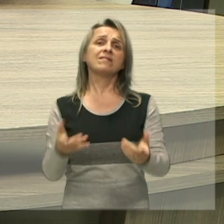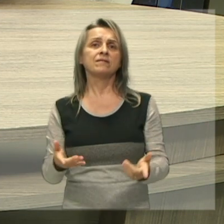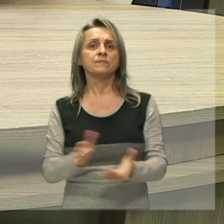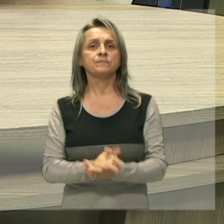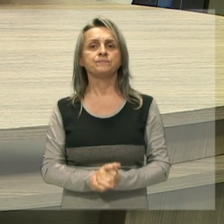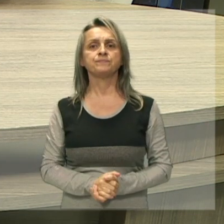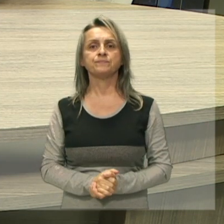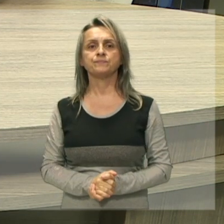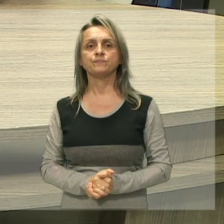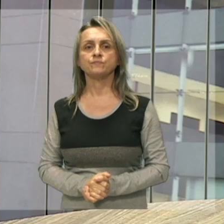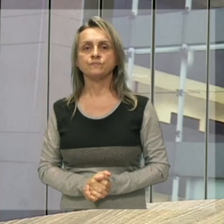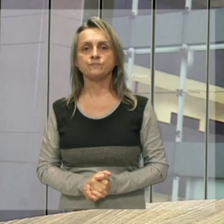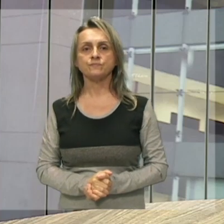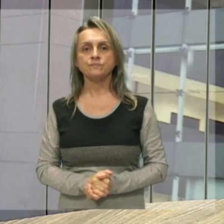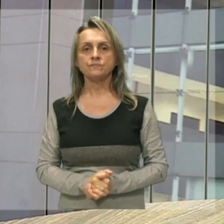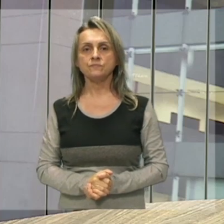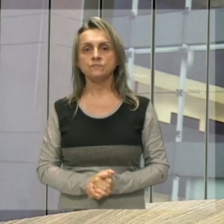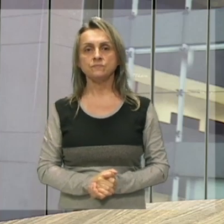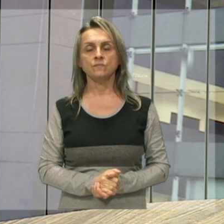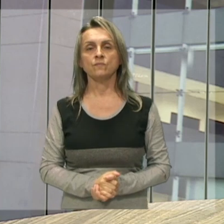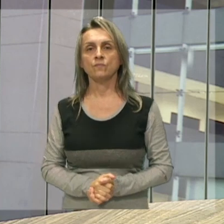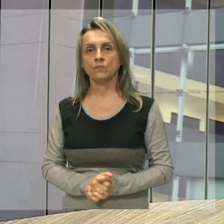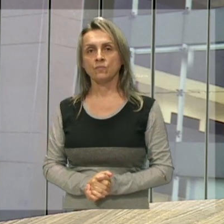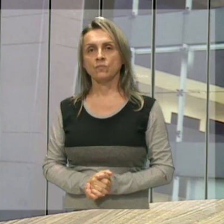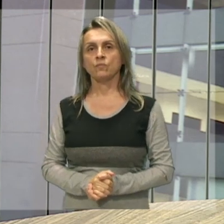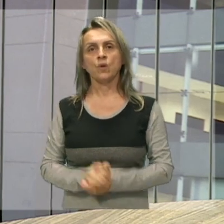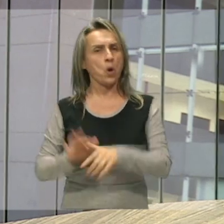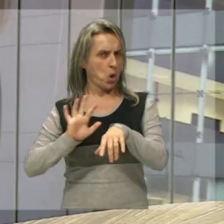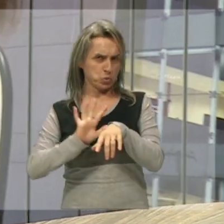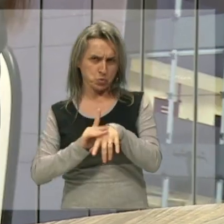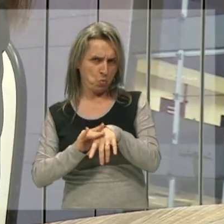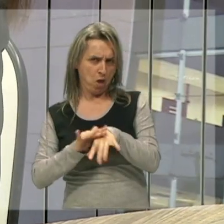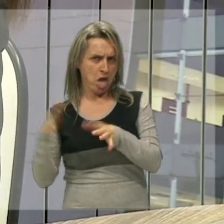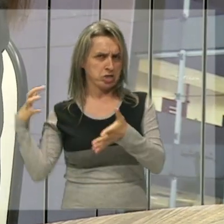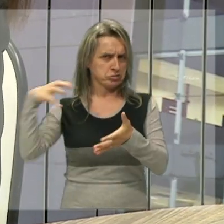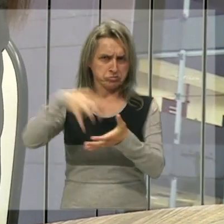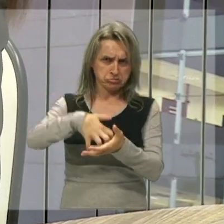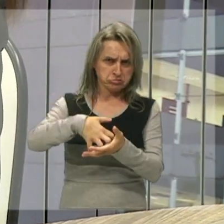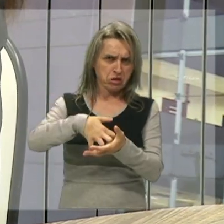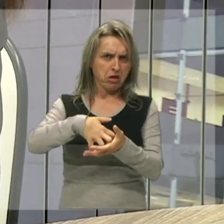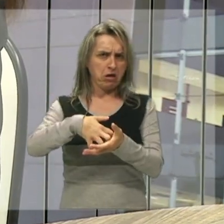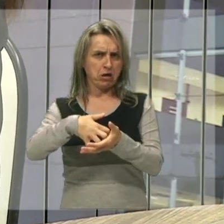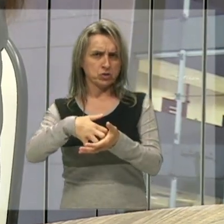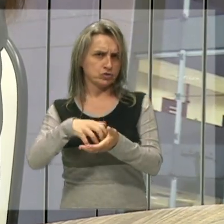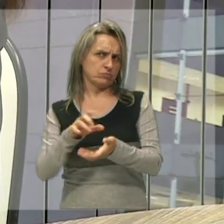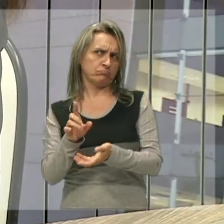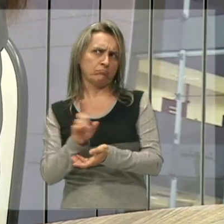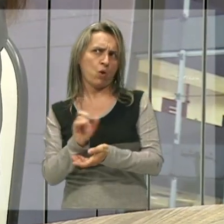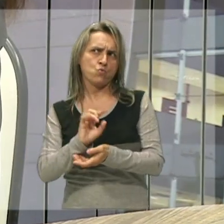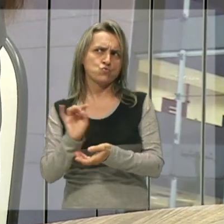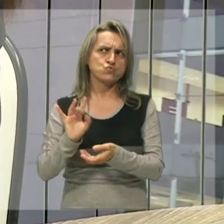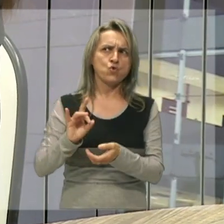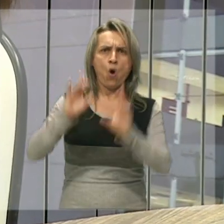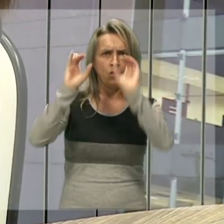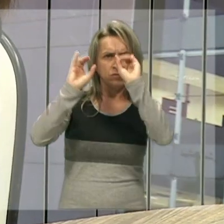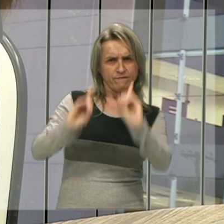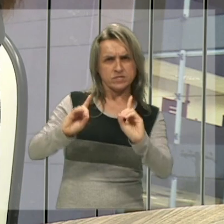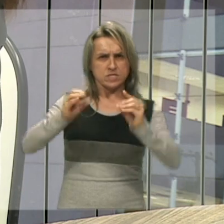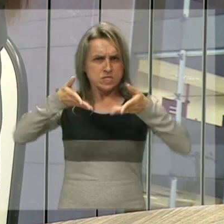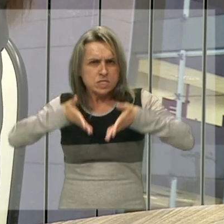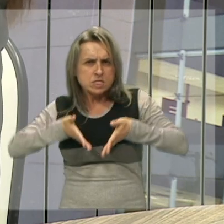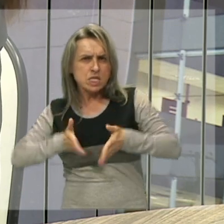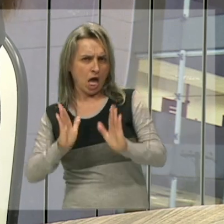diz tanto por doença, por acidentes e tudo mais, quer dizer, não apenas aquelas deficiências que já são